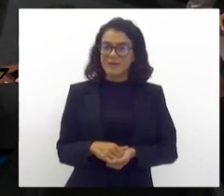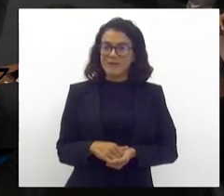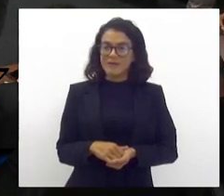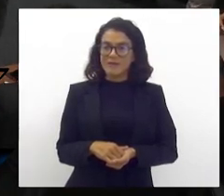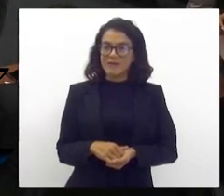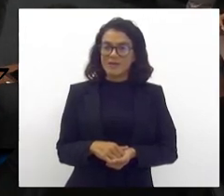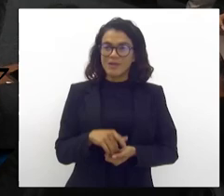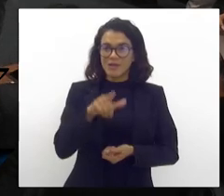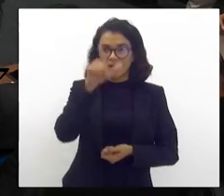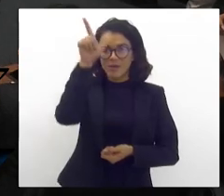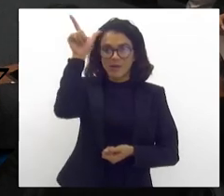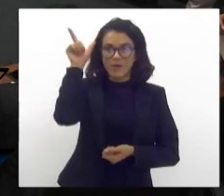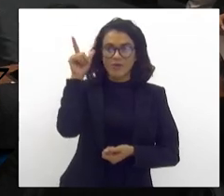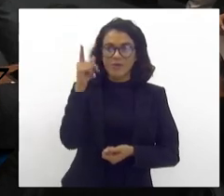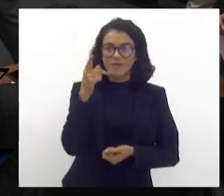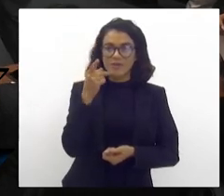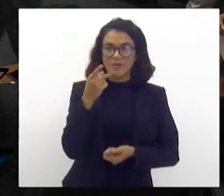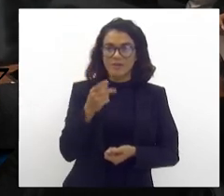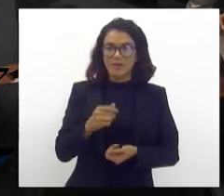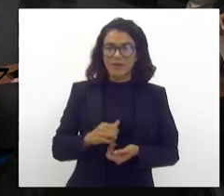Luiz Paulo, por favor.